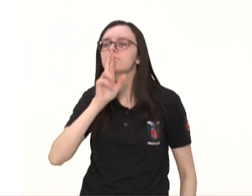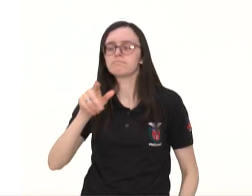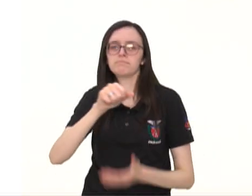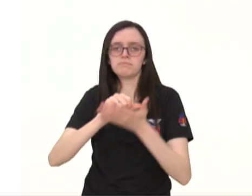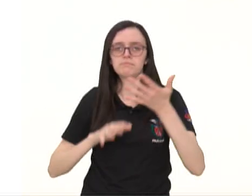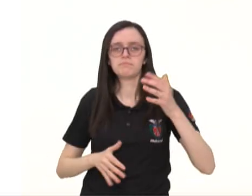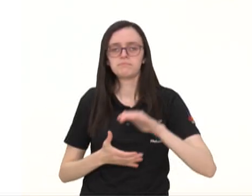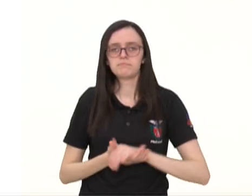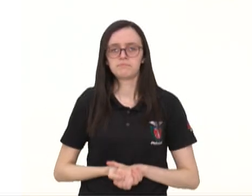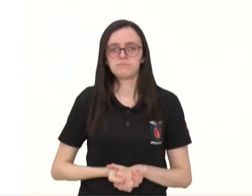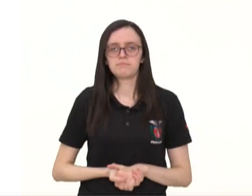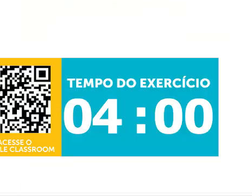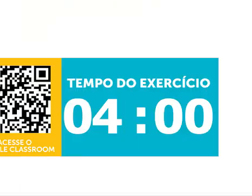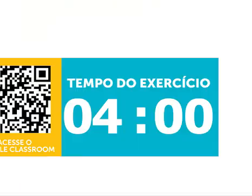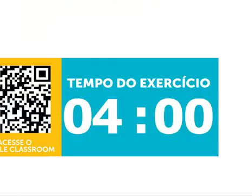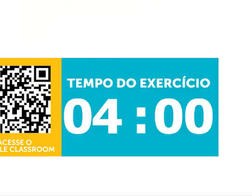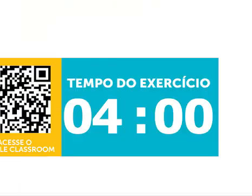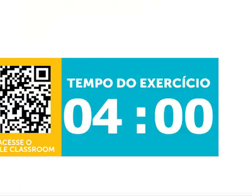exercício.